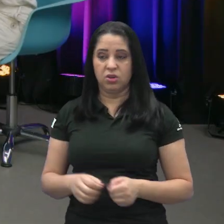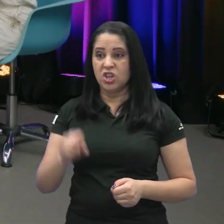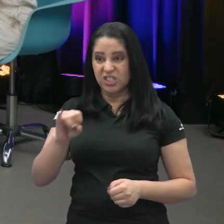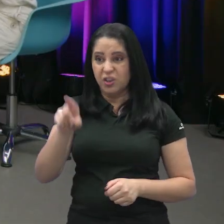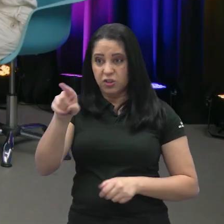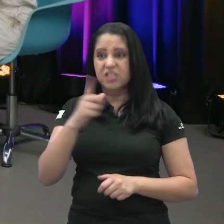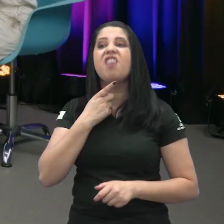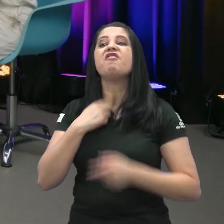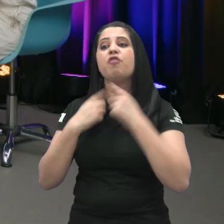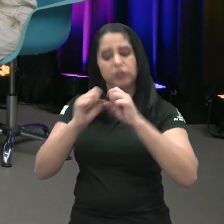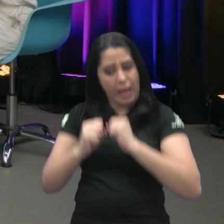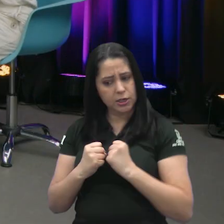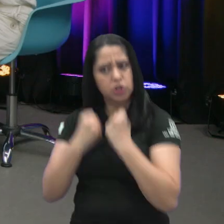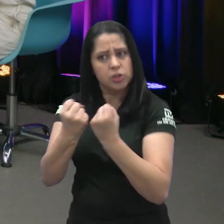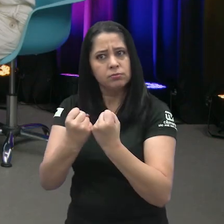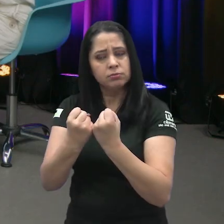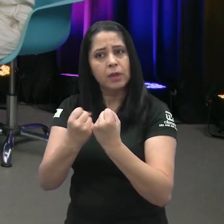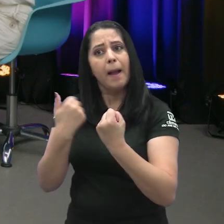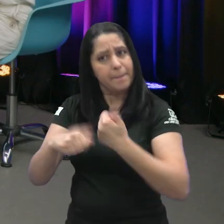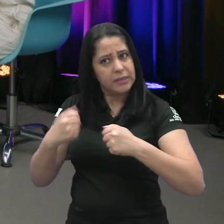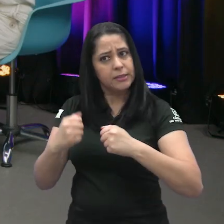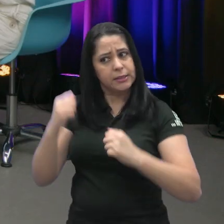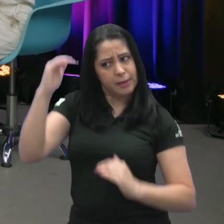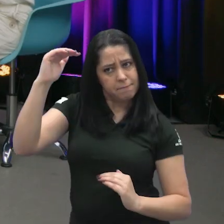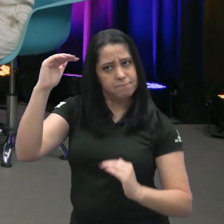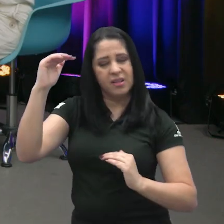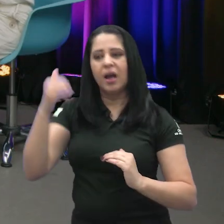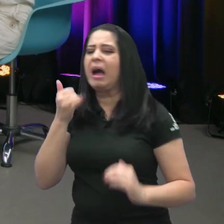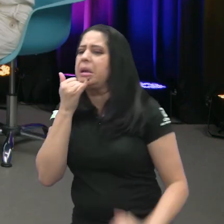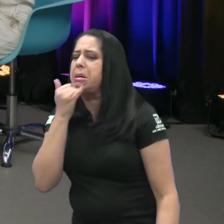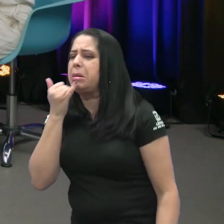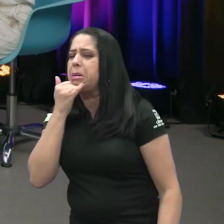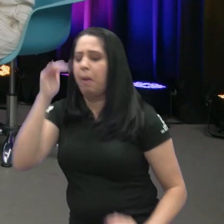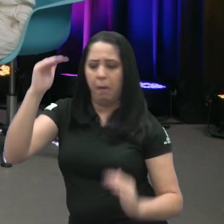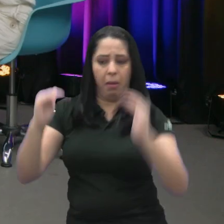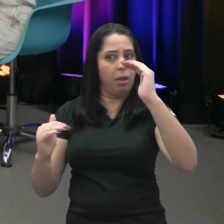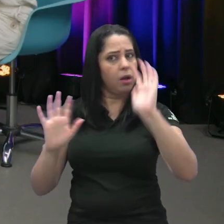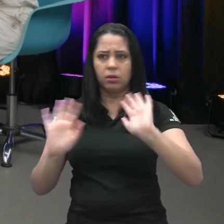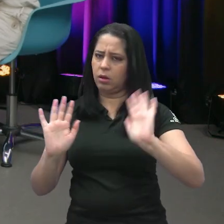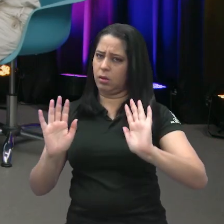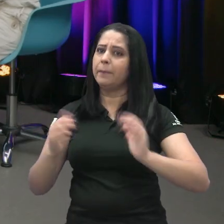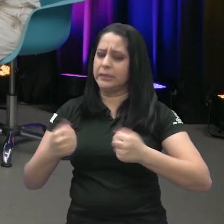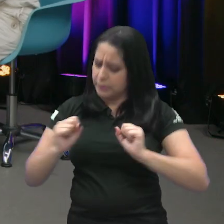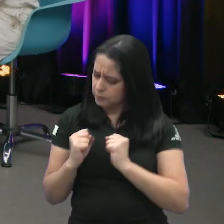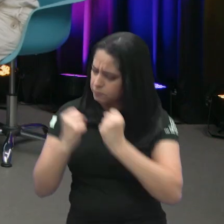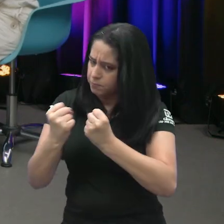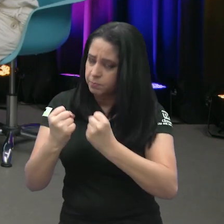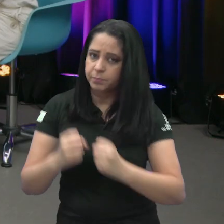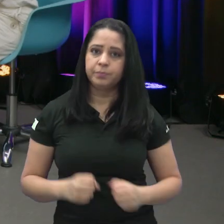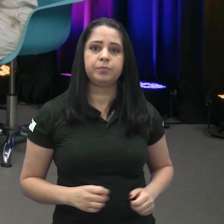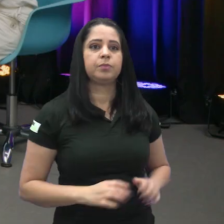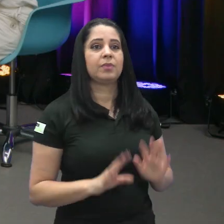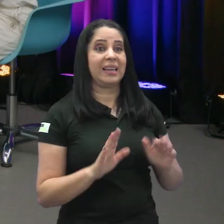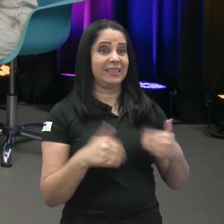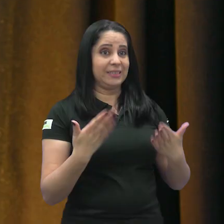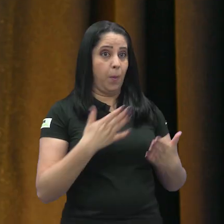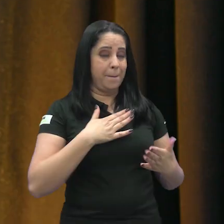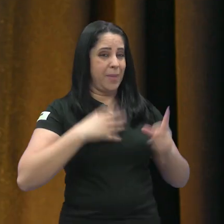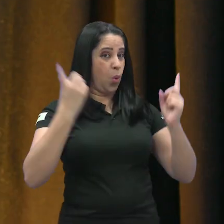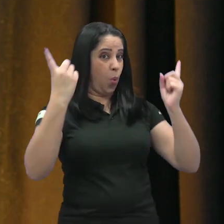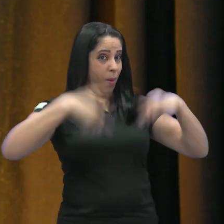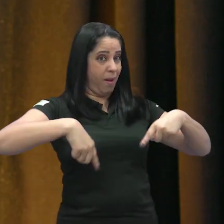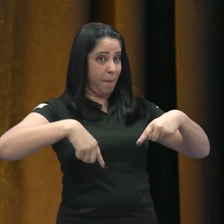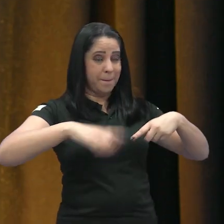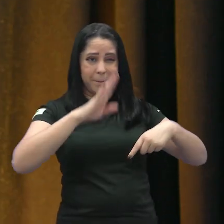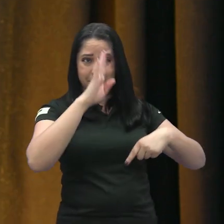Que a sua vontade de fazer acontecer seja mais forte que a sua justificativa, né? Do que a história que você conta. É verdade. O que eu tive que